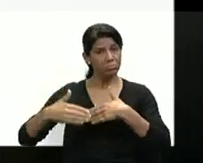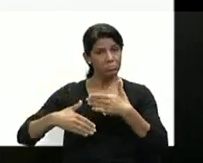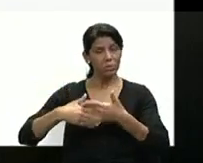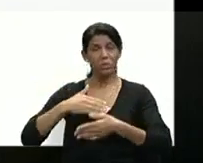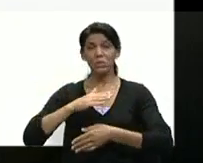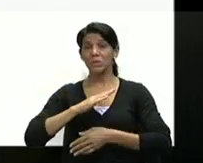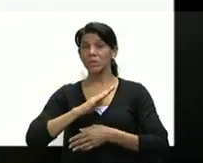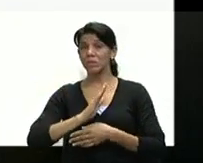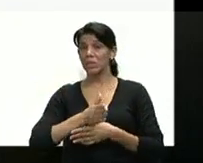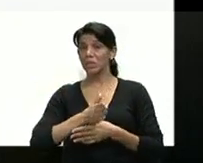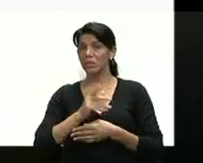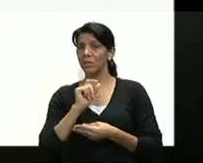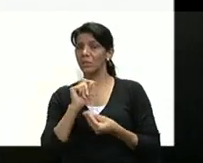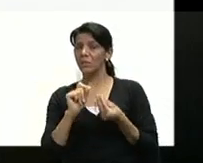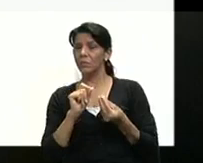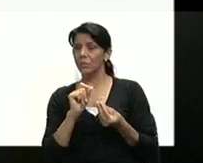já